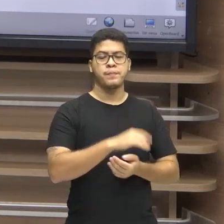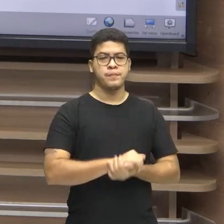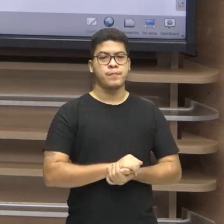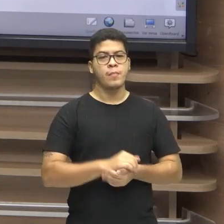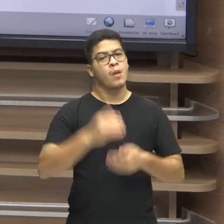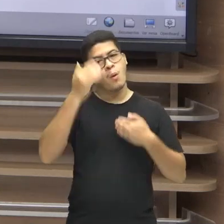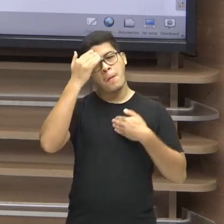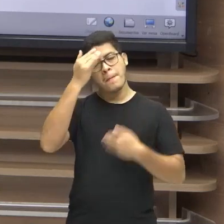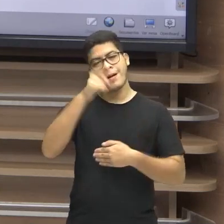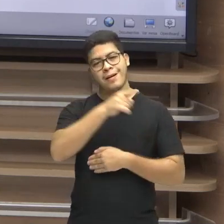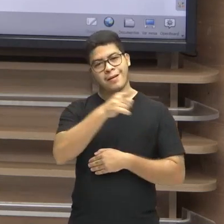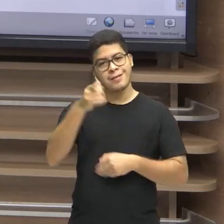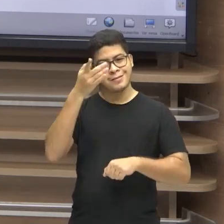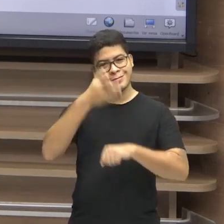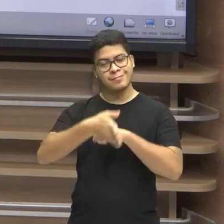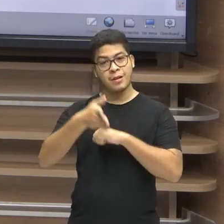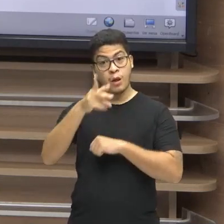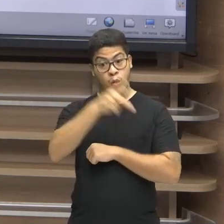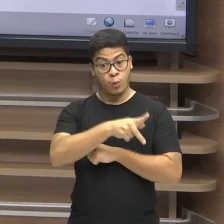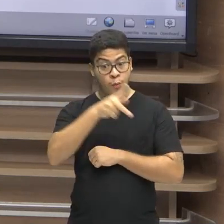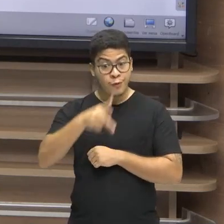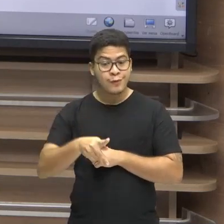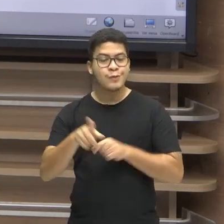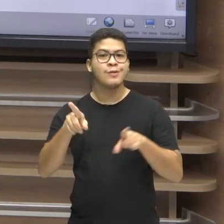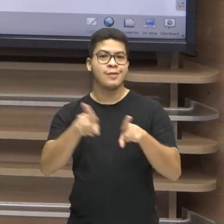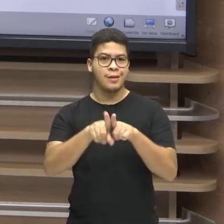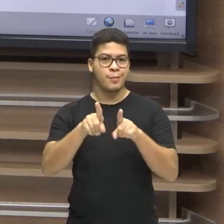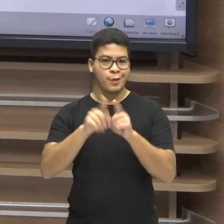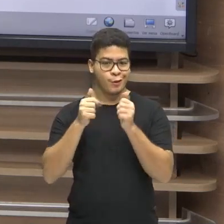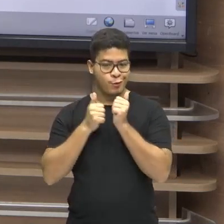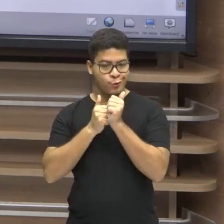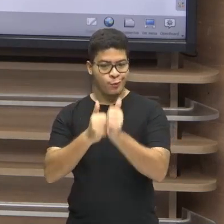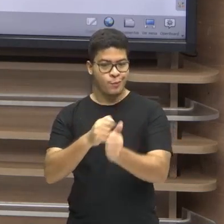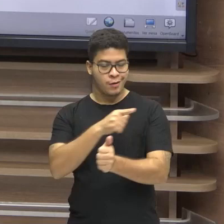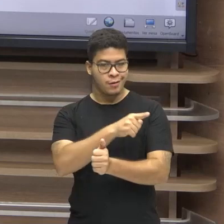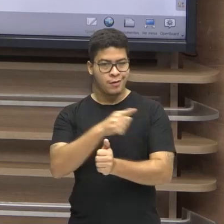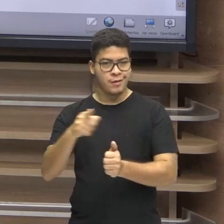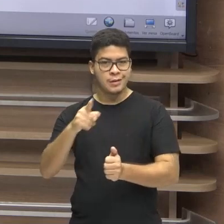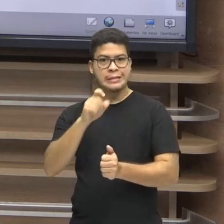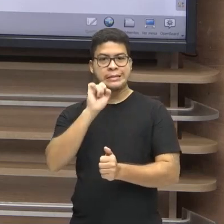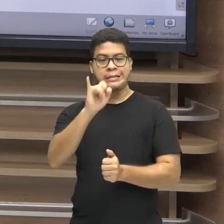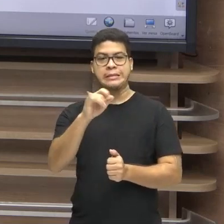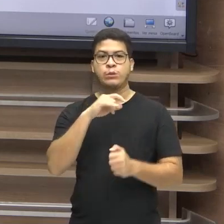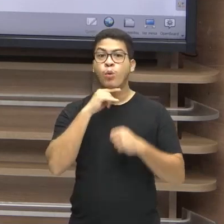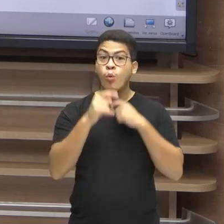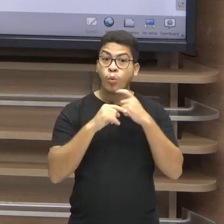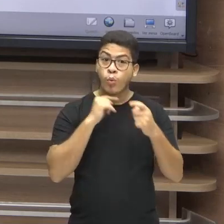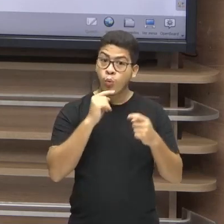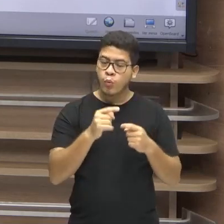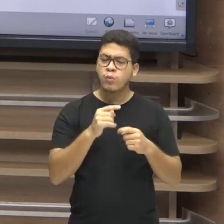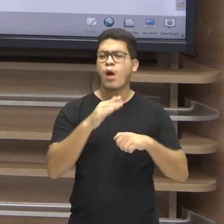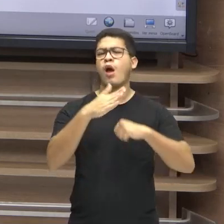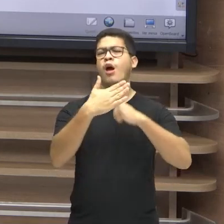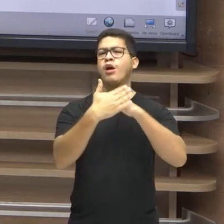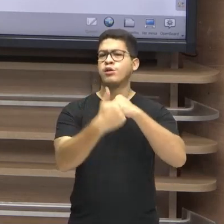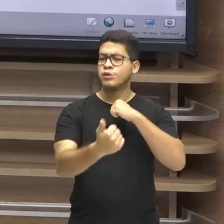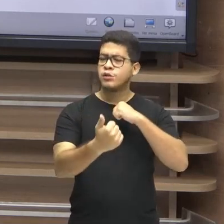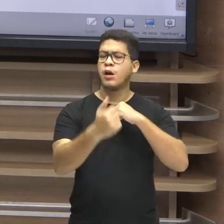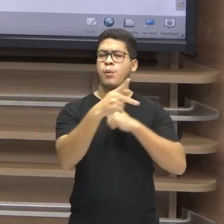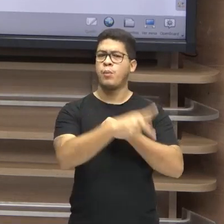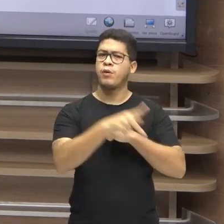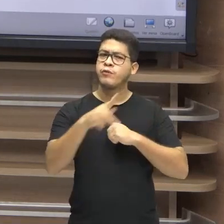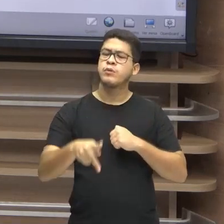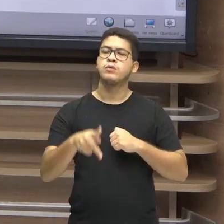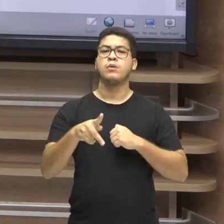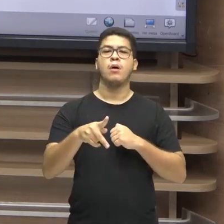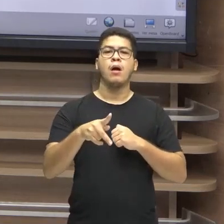aqui a participação dos professores também, né? Que estão acompanhando vocês. Se vocês tiverem dúvidas, tá? Chamem o professor no privado para tirar essas